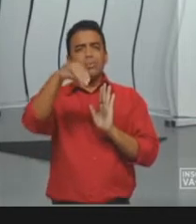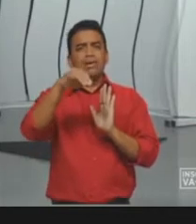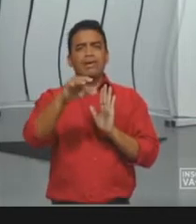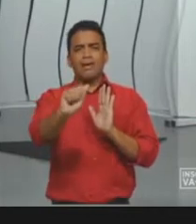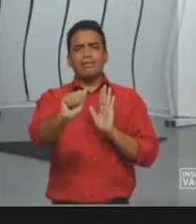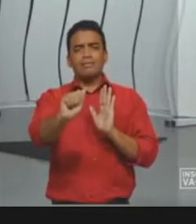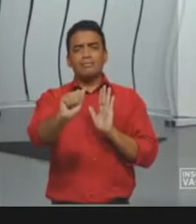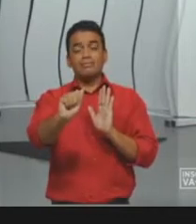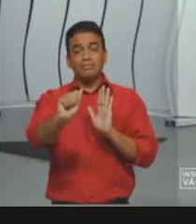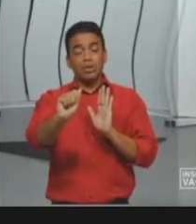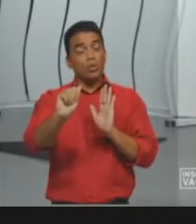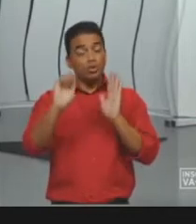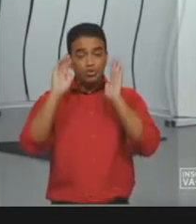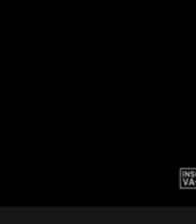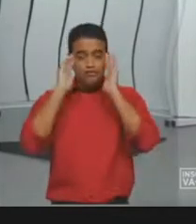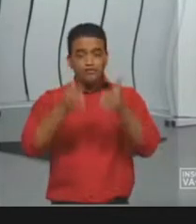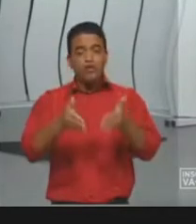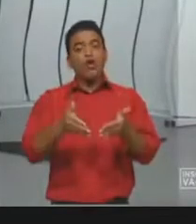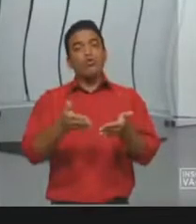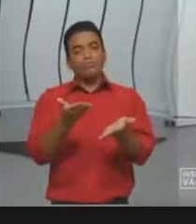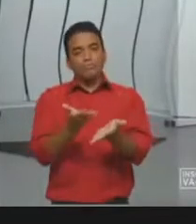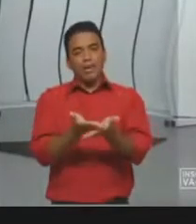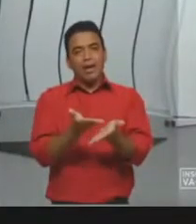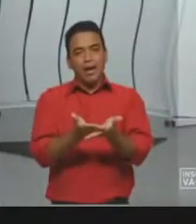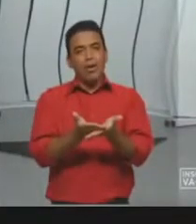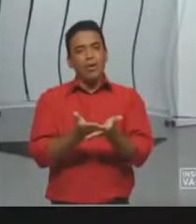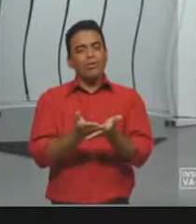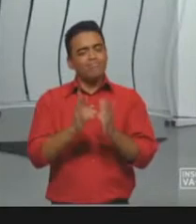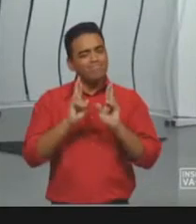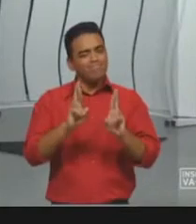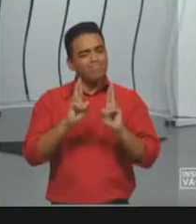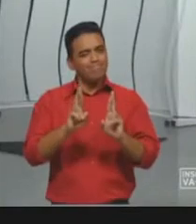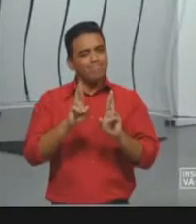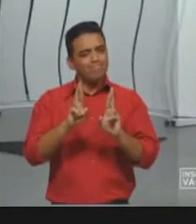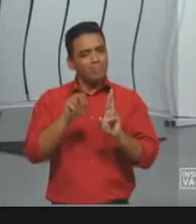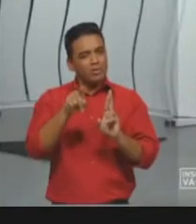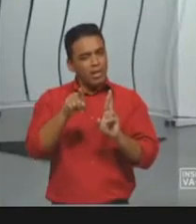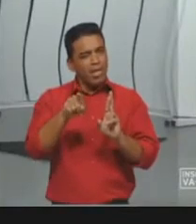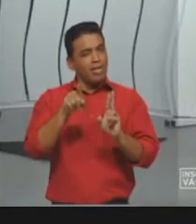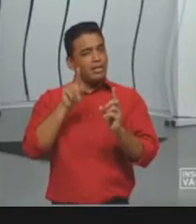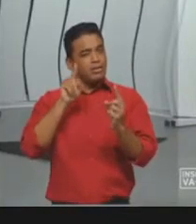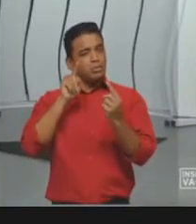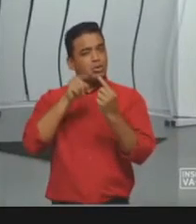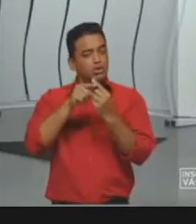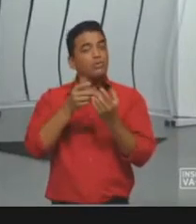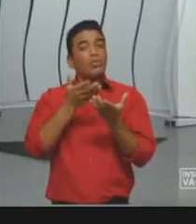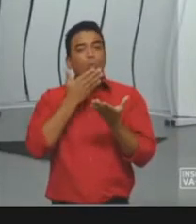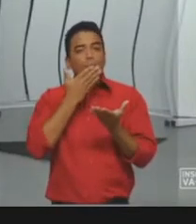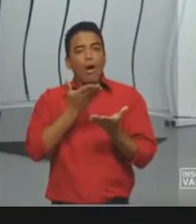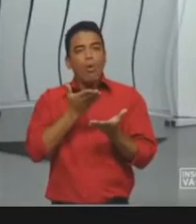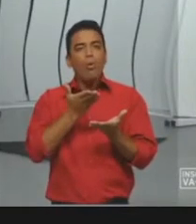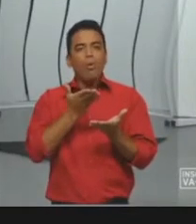os objetivos desta aula e eu espero que você compreenda esses objetivos até o final desta aula.